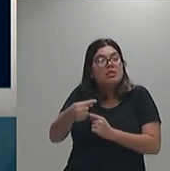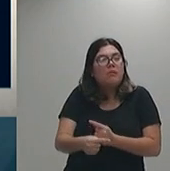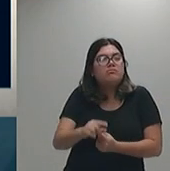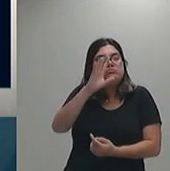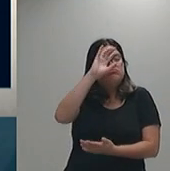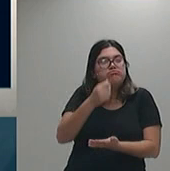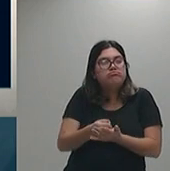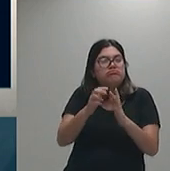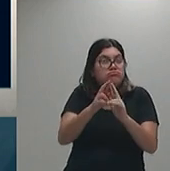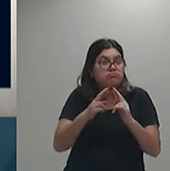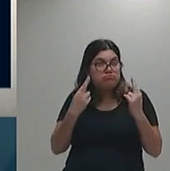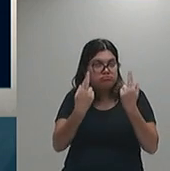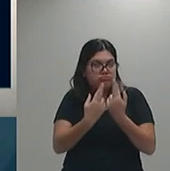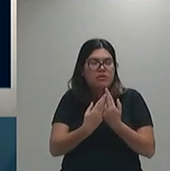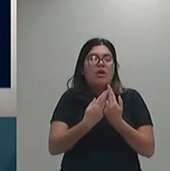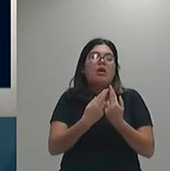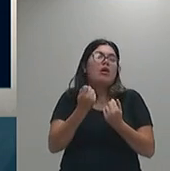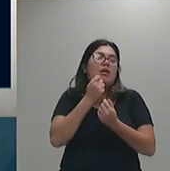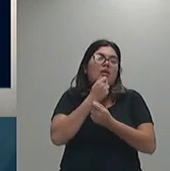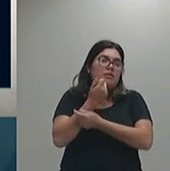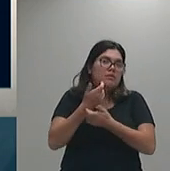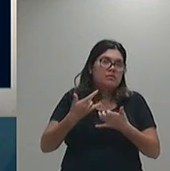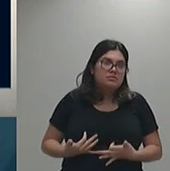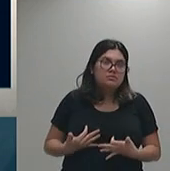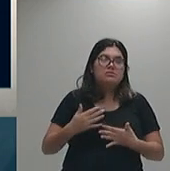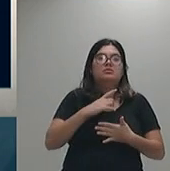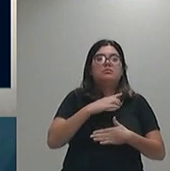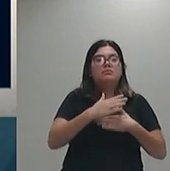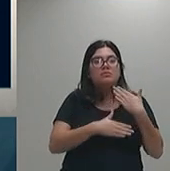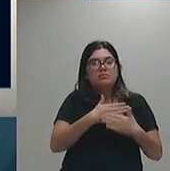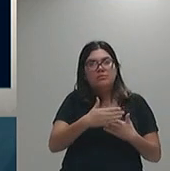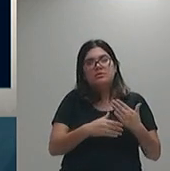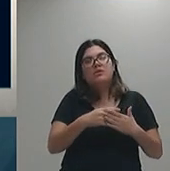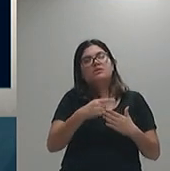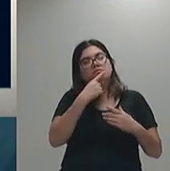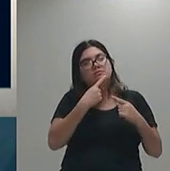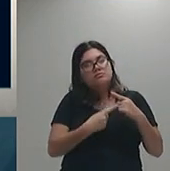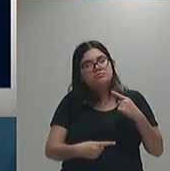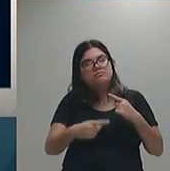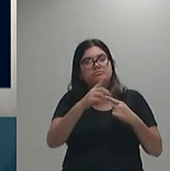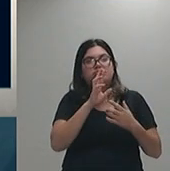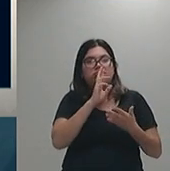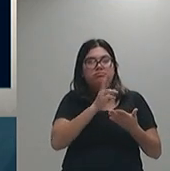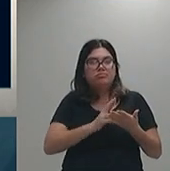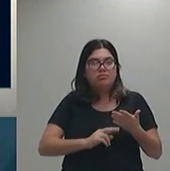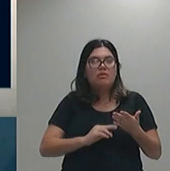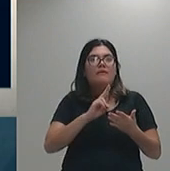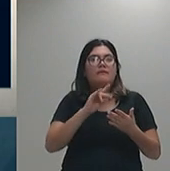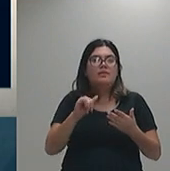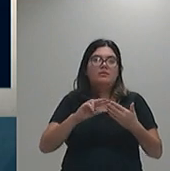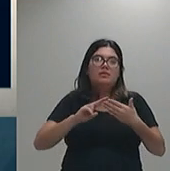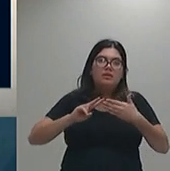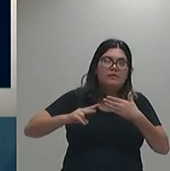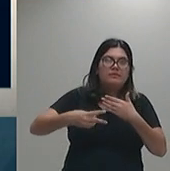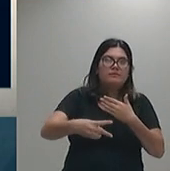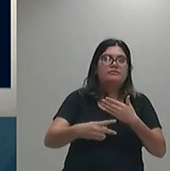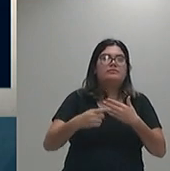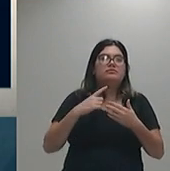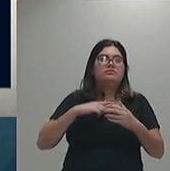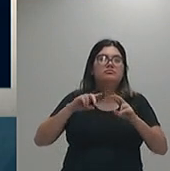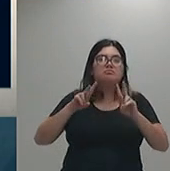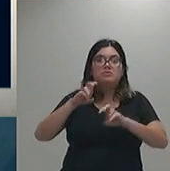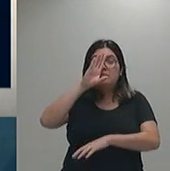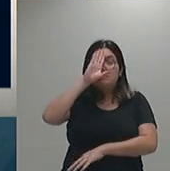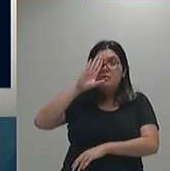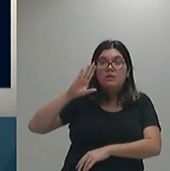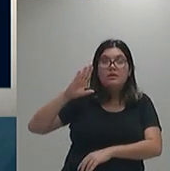não havendo que se falar em inércia de sua parte sendo certo que aventura a sentença arbitral produzirá os efeitos da coisa julgada sobretudo quanto